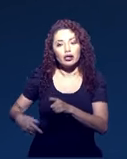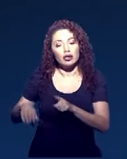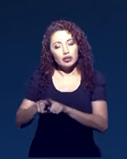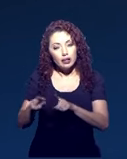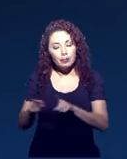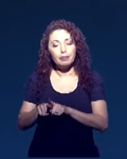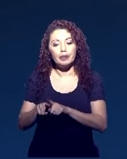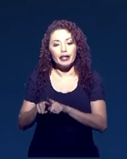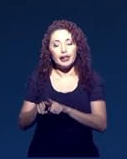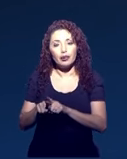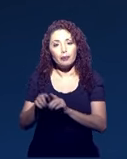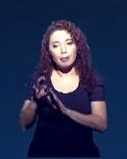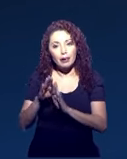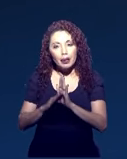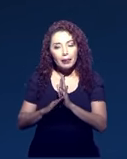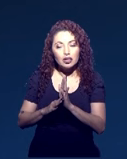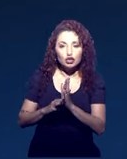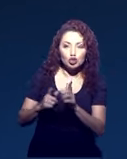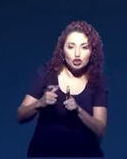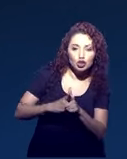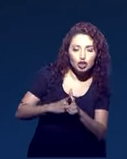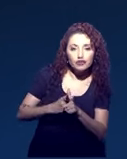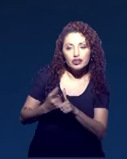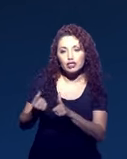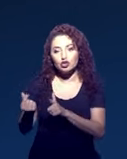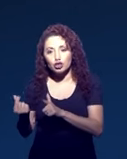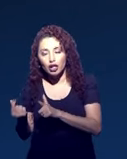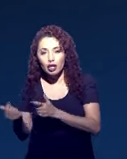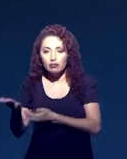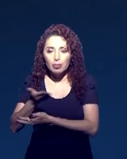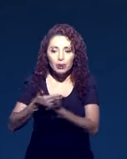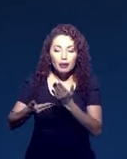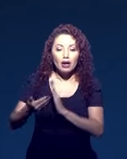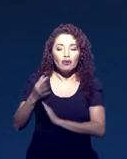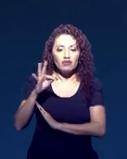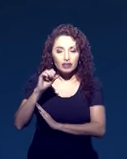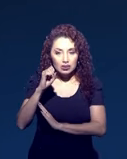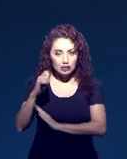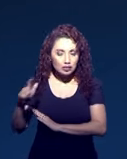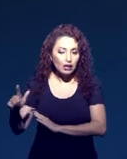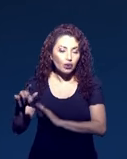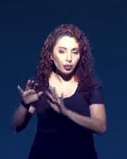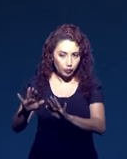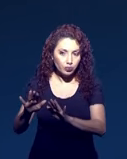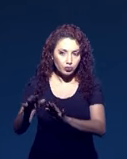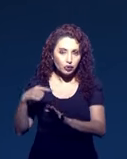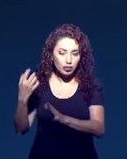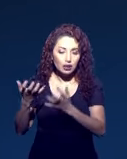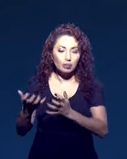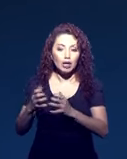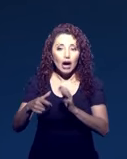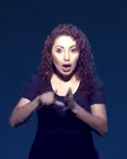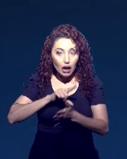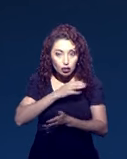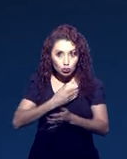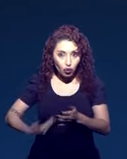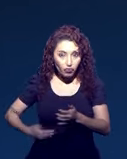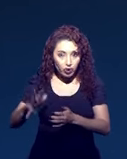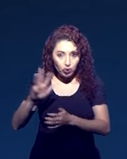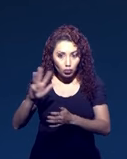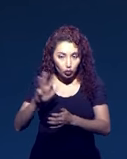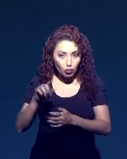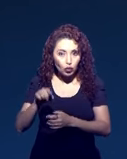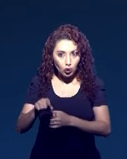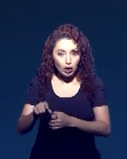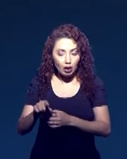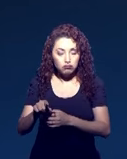congresso nacional lembrar que mesmo antes do presidente Lula assumir o governo nós votamos uma Emenda Constitucional que